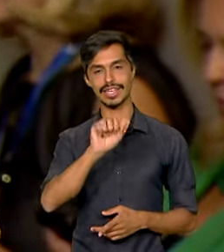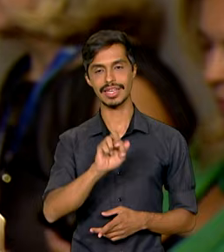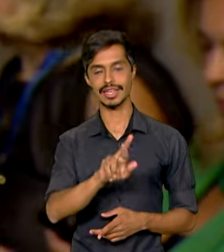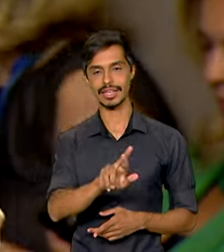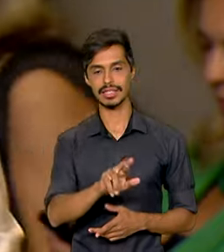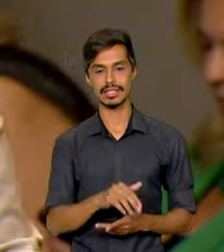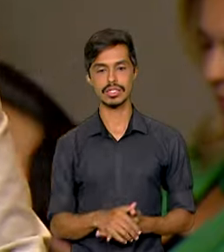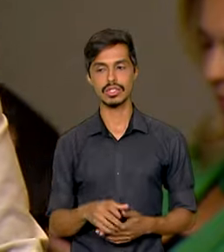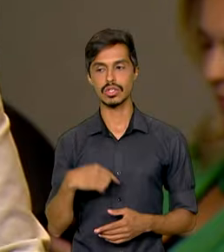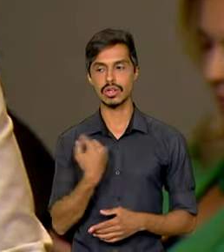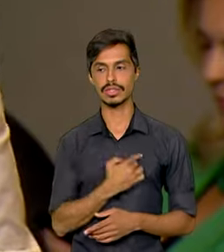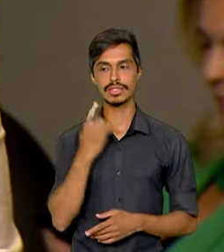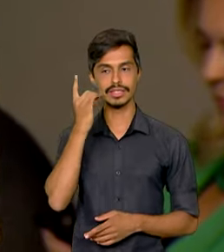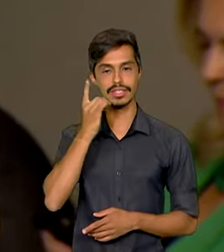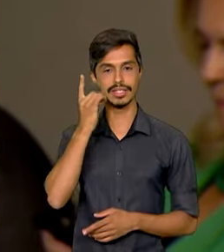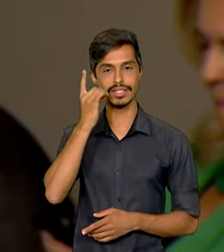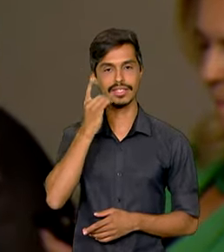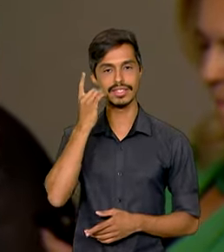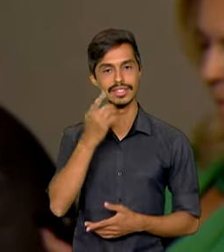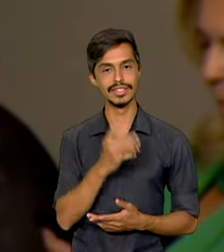é o nosso deputado federal.